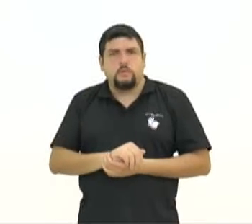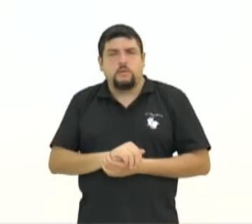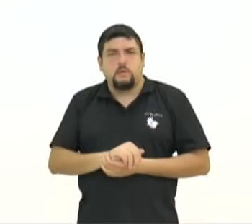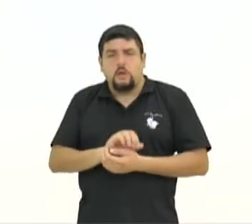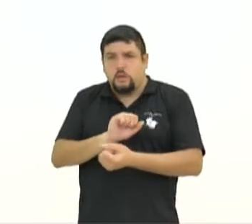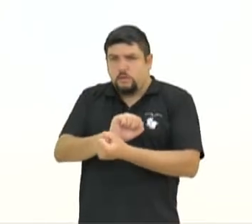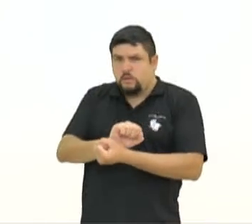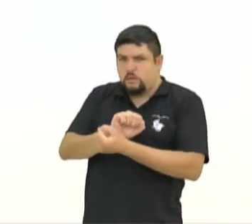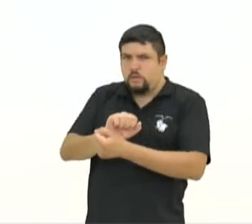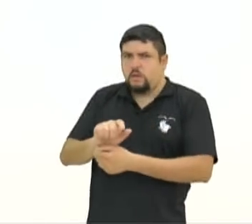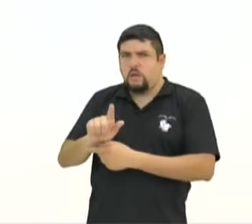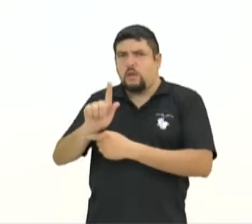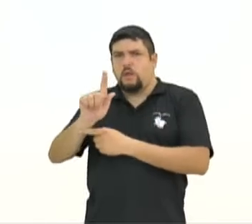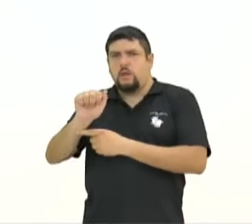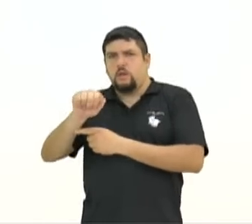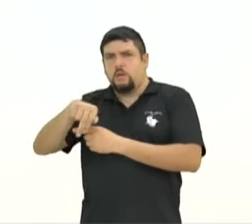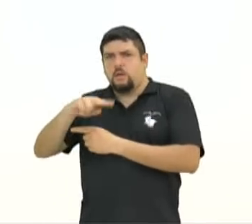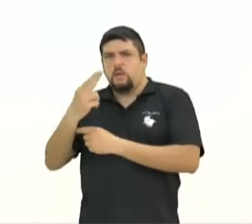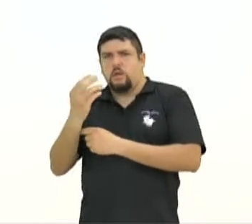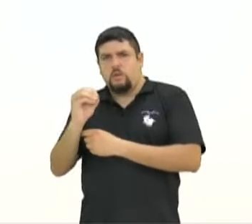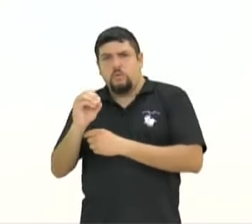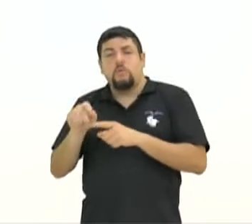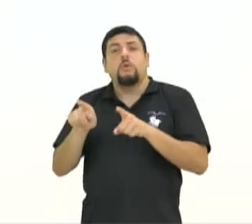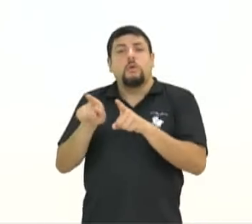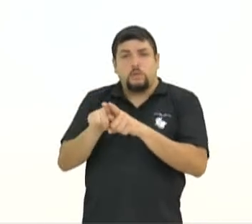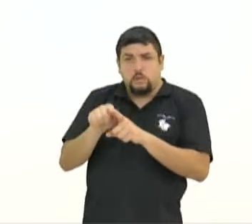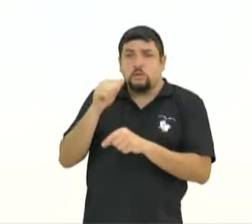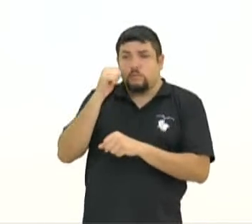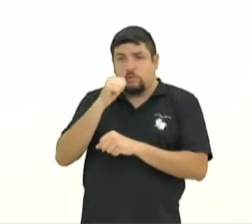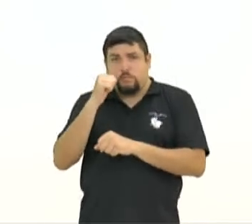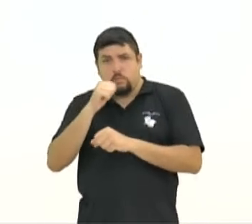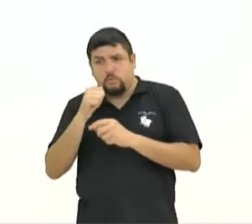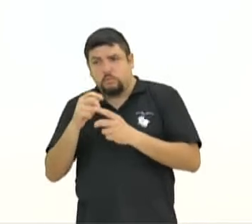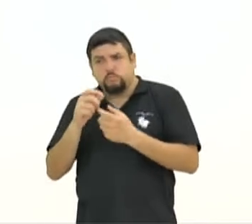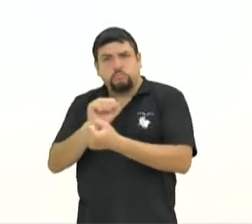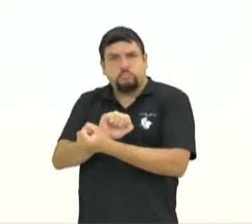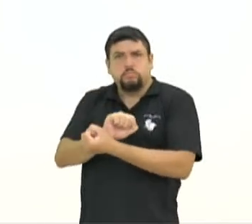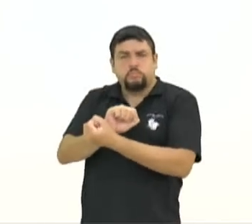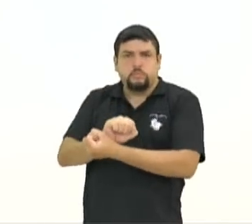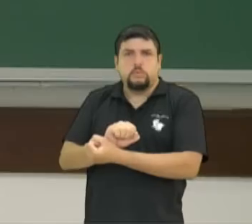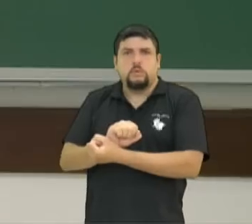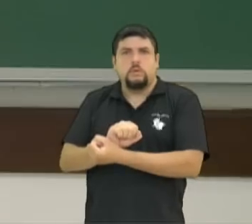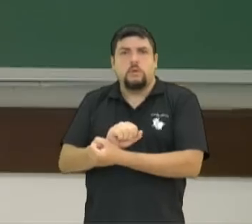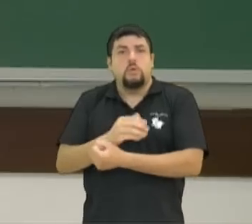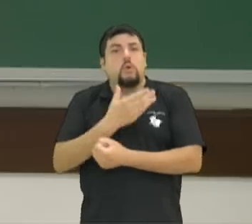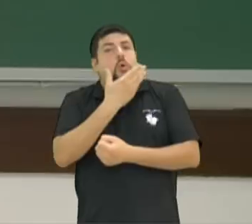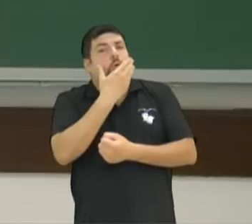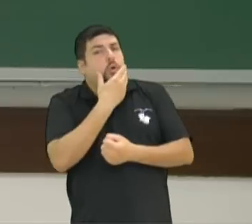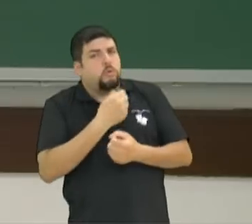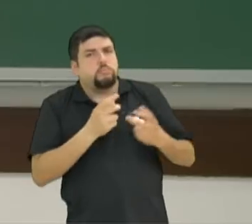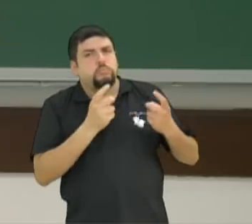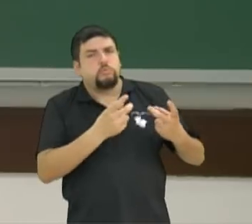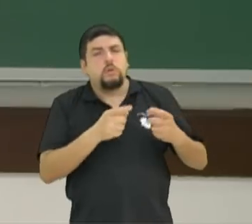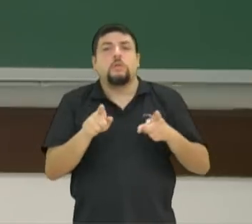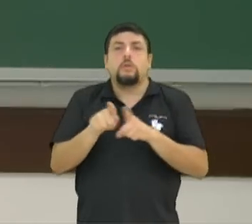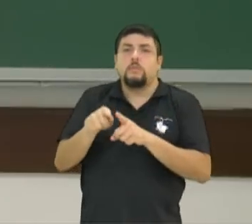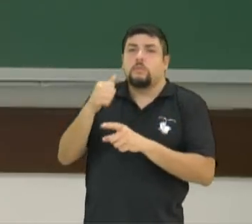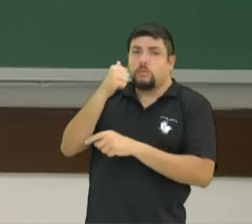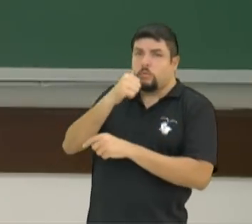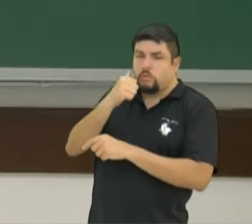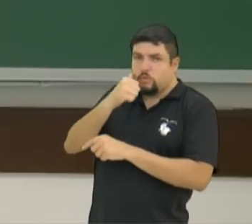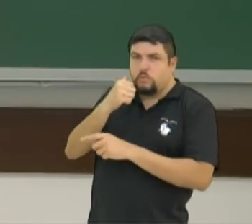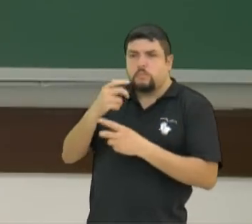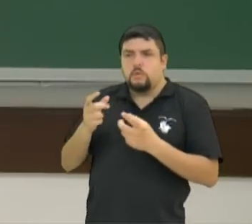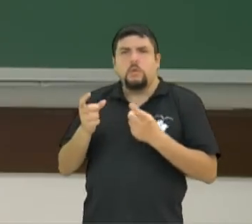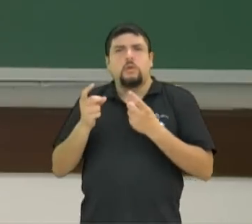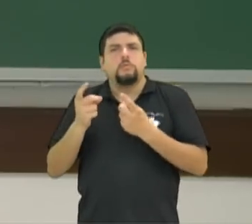uma atividade exercida também por mulheres escravizadas, né? Então, elas também participavam dessa dinâmica do comércio, da venda, né?